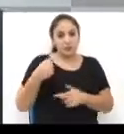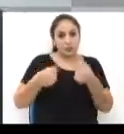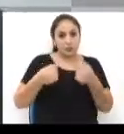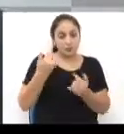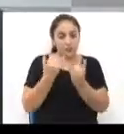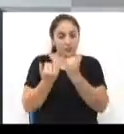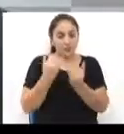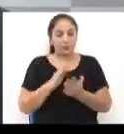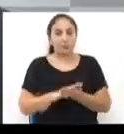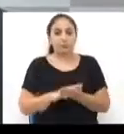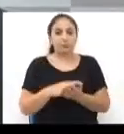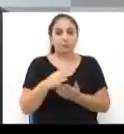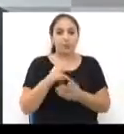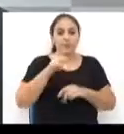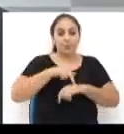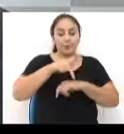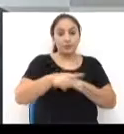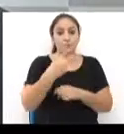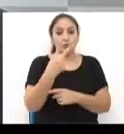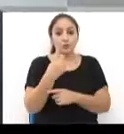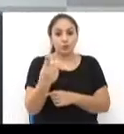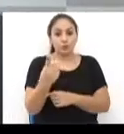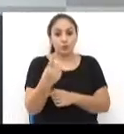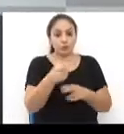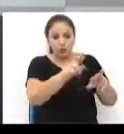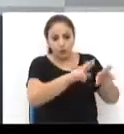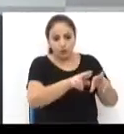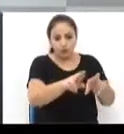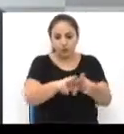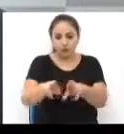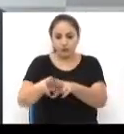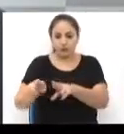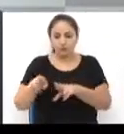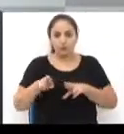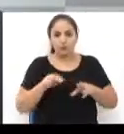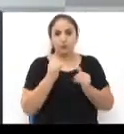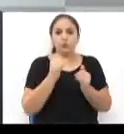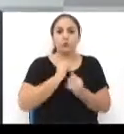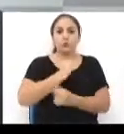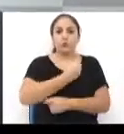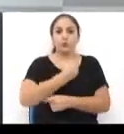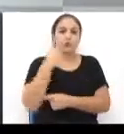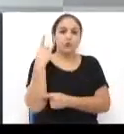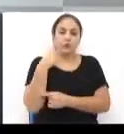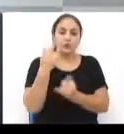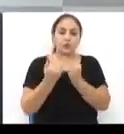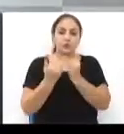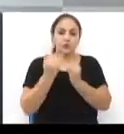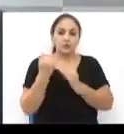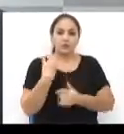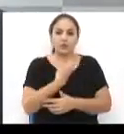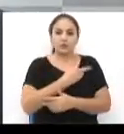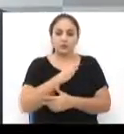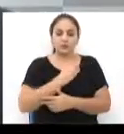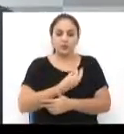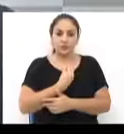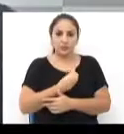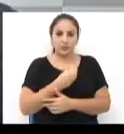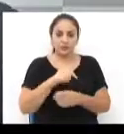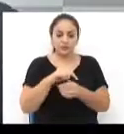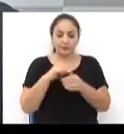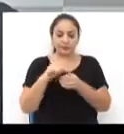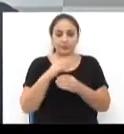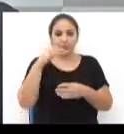nós dividiríamos aqui Passo Fundo em 21 distritos, que é o número de vereadores, por exemplo, né, que nós temos aí em nossa cidade, e dentro